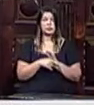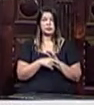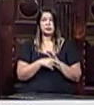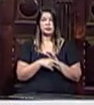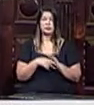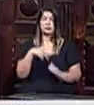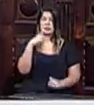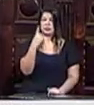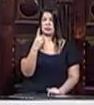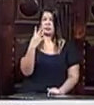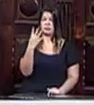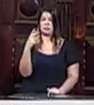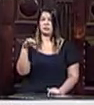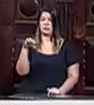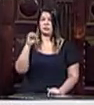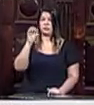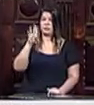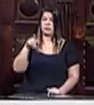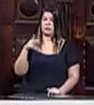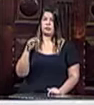bilhões de reais.